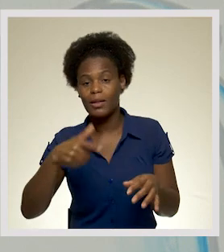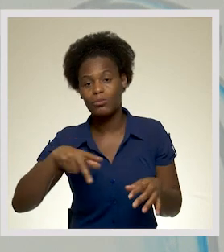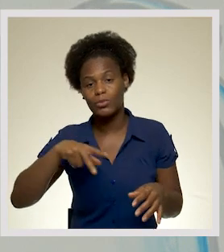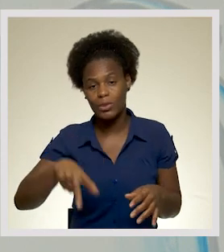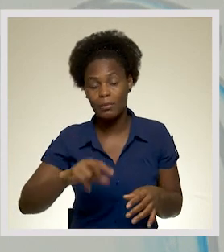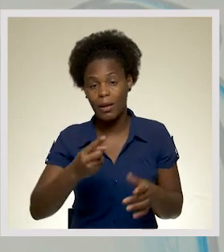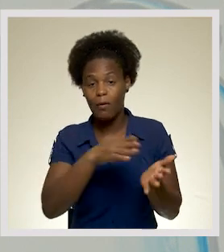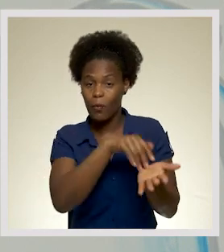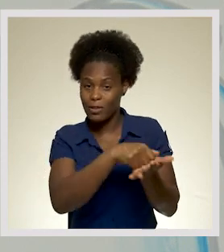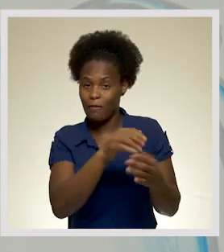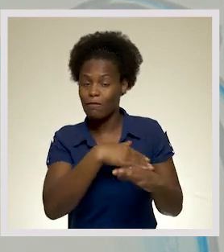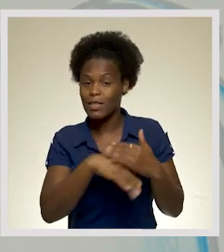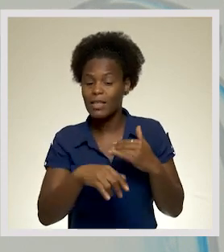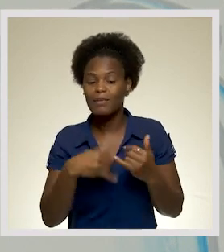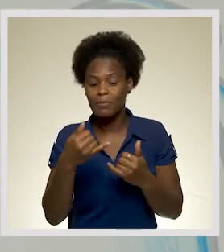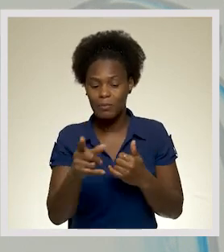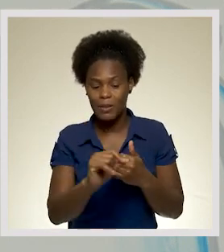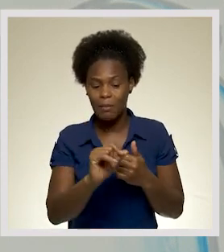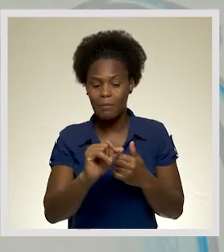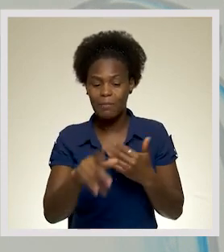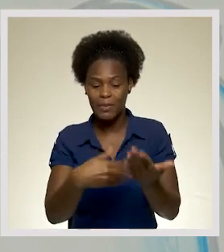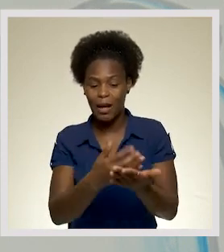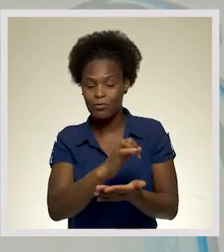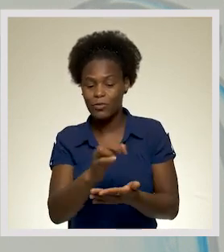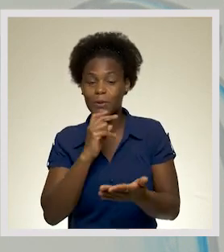corrigir e vos dar o feedback do mesmo.